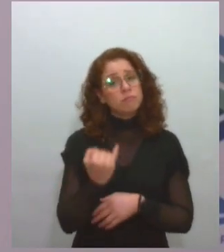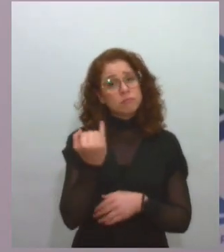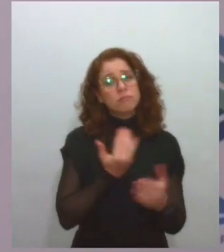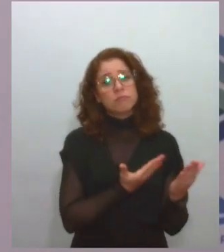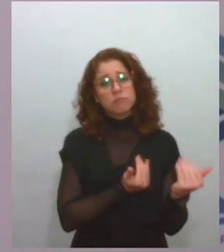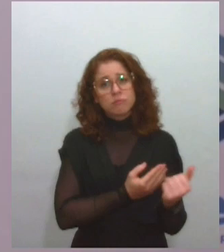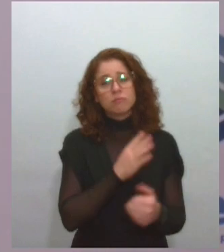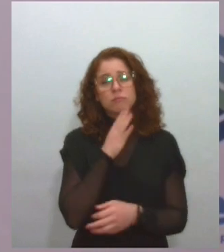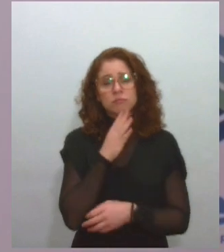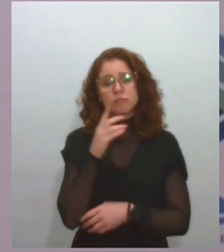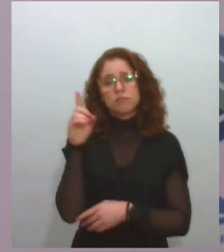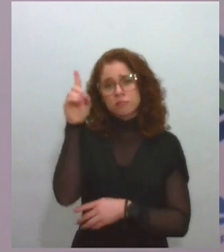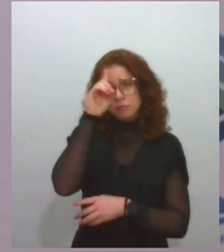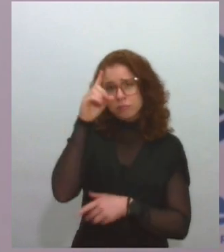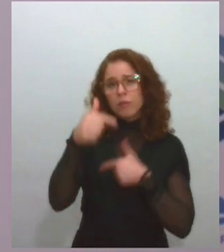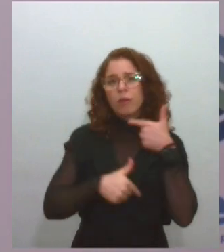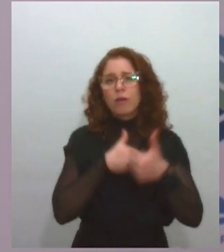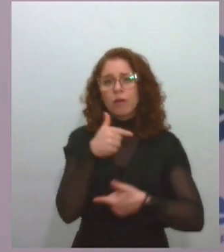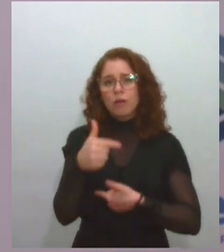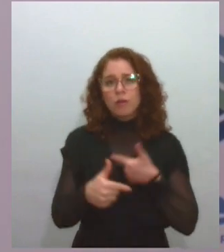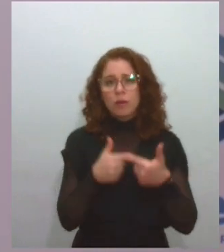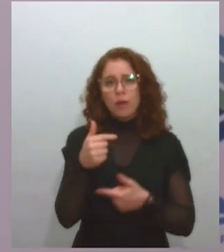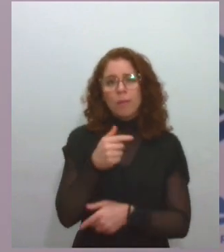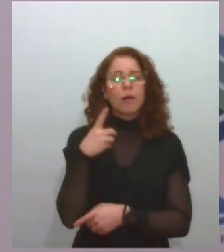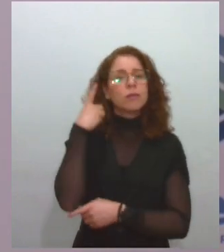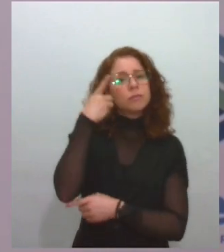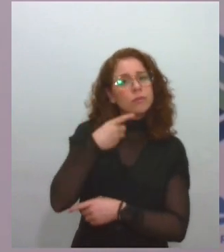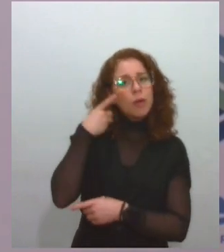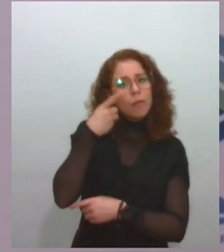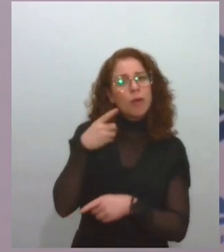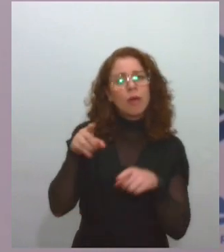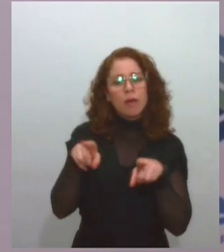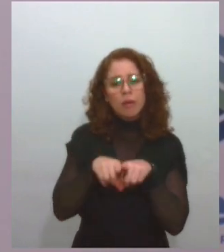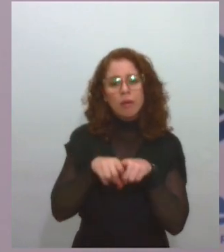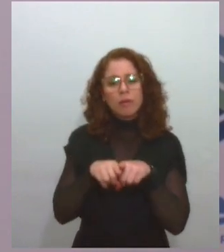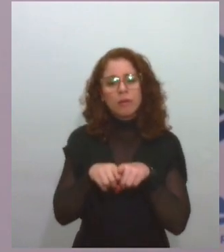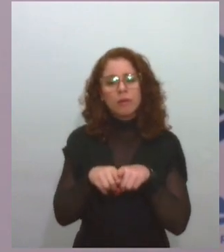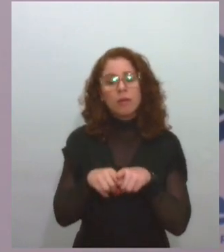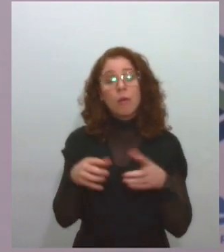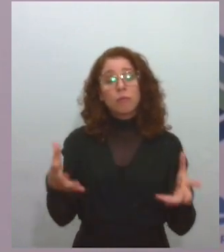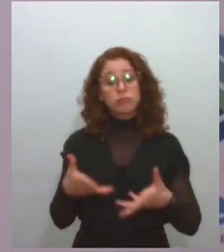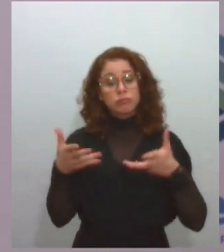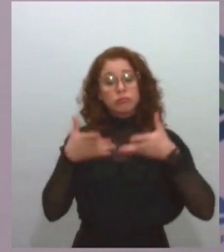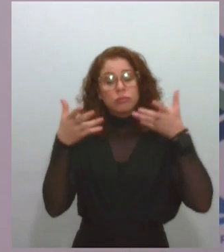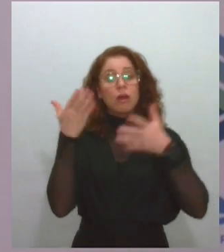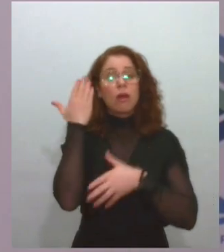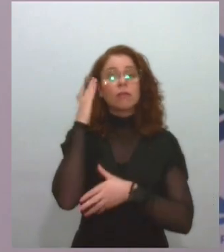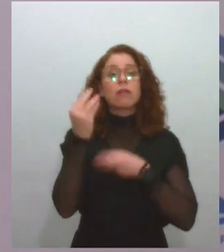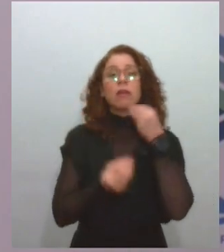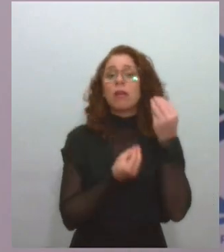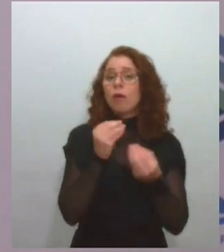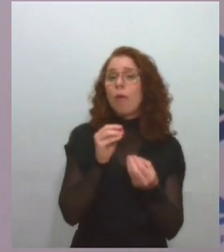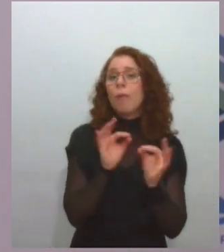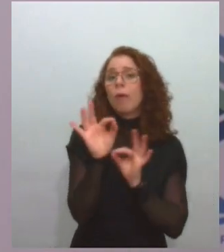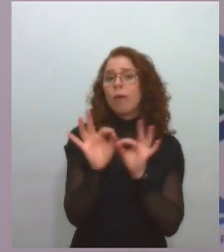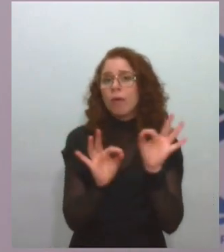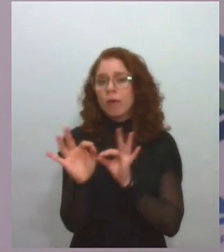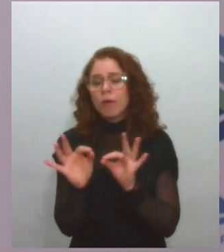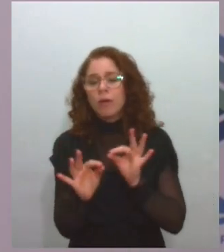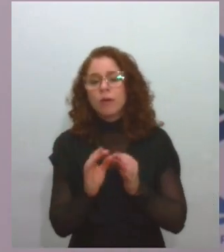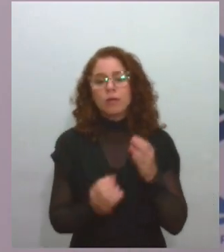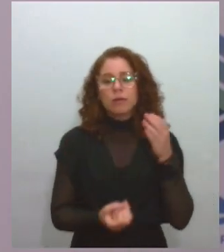parlamentares, né, que eles possam aguçar o senso crítico de entender como é elaborado, como é